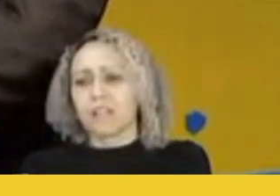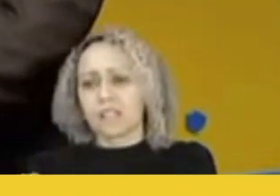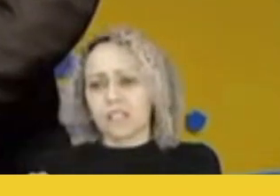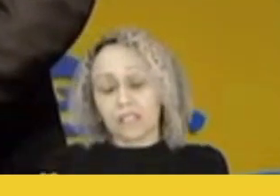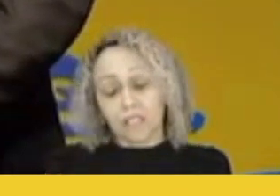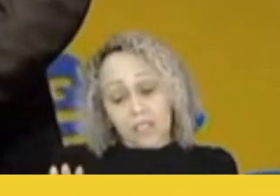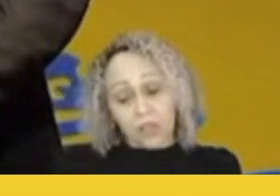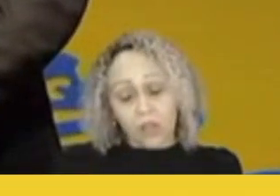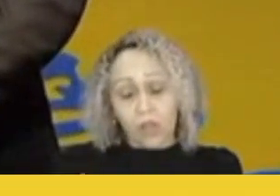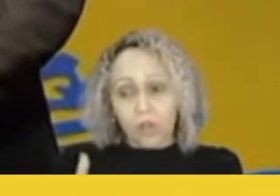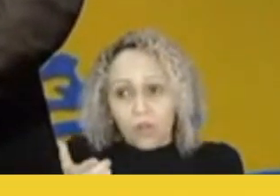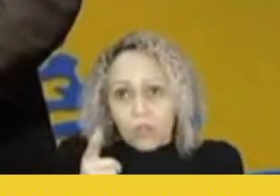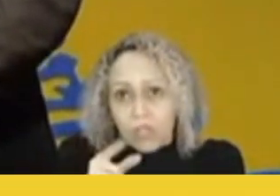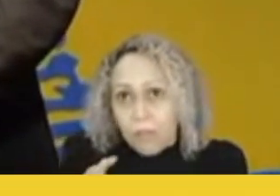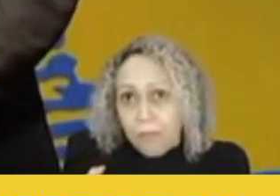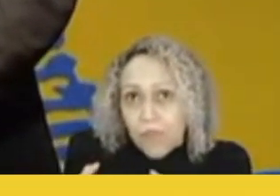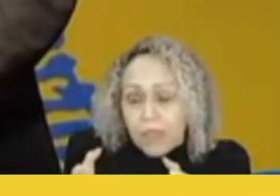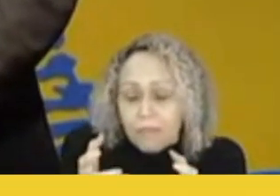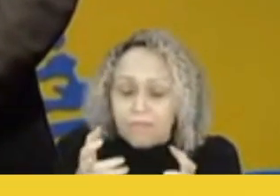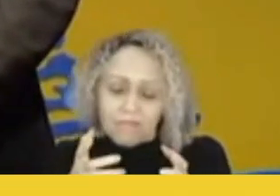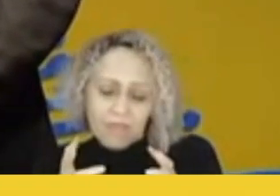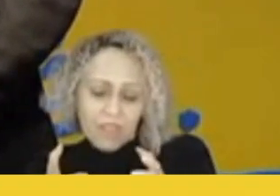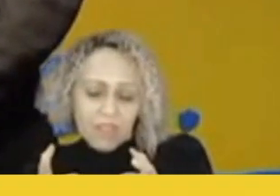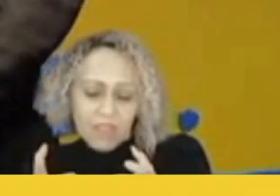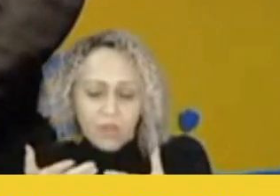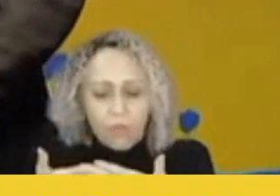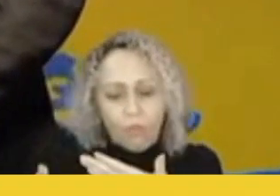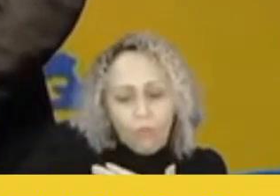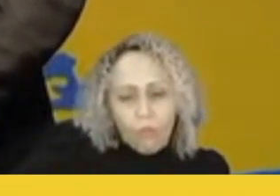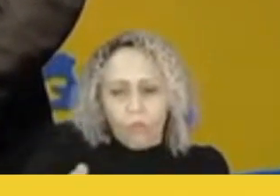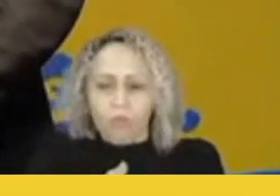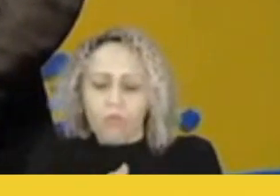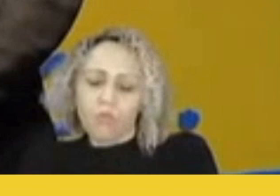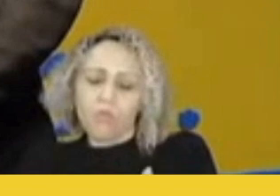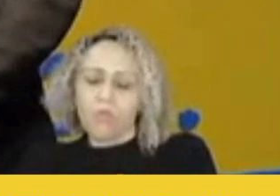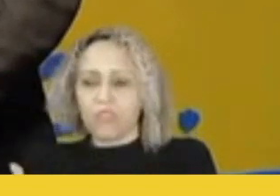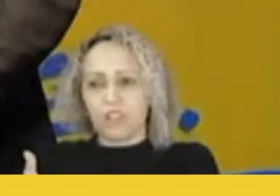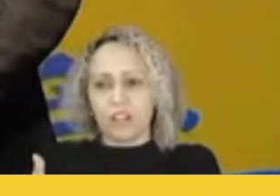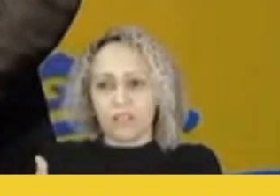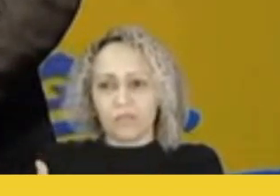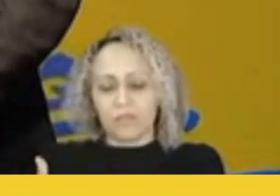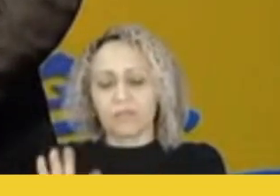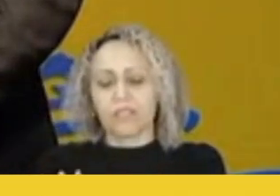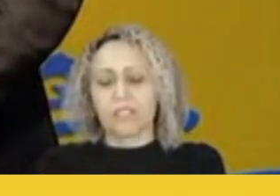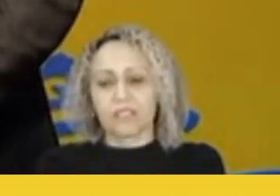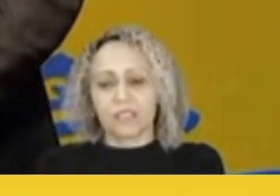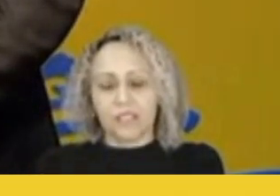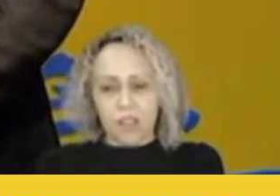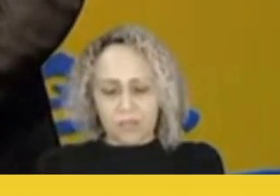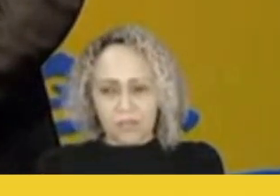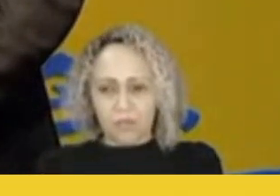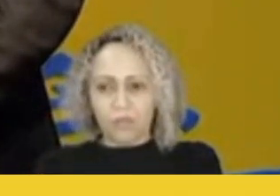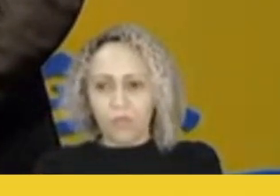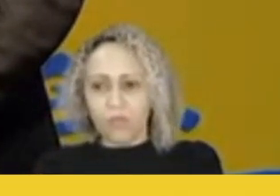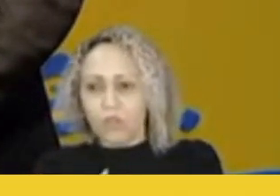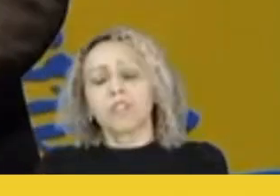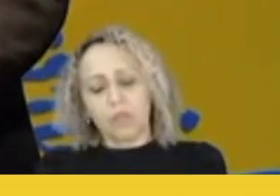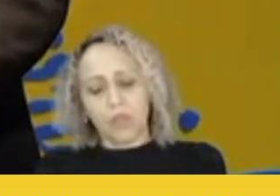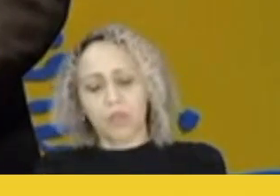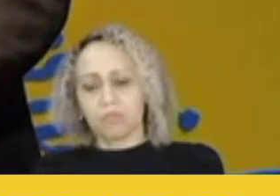clima de diálogo entre o novo governo que tomará posse e as instituições